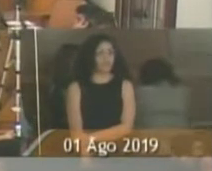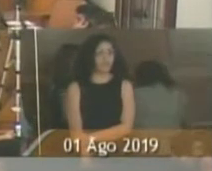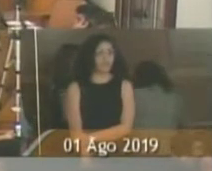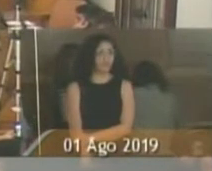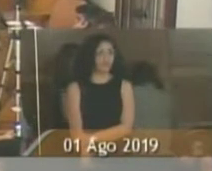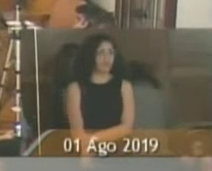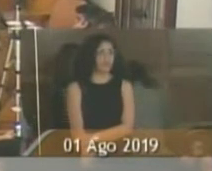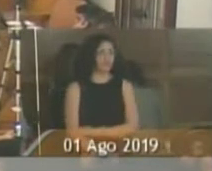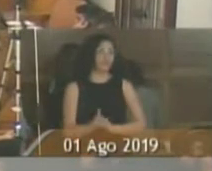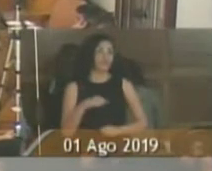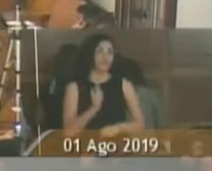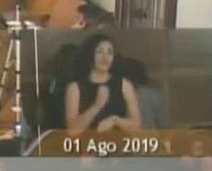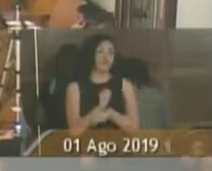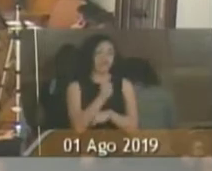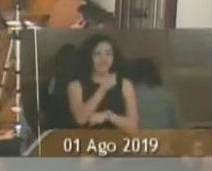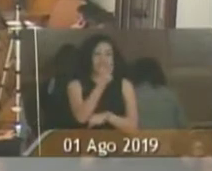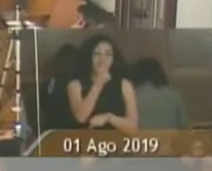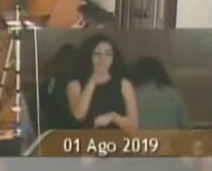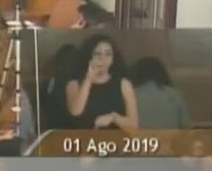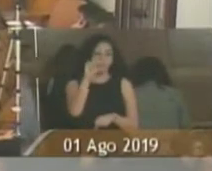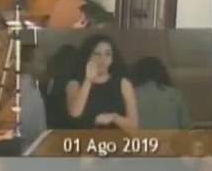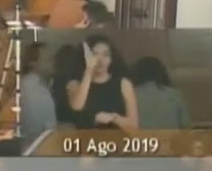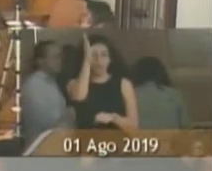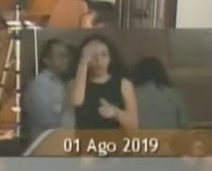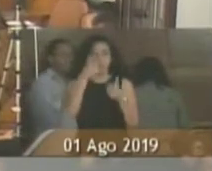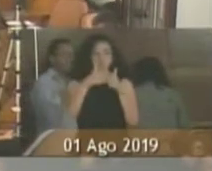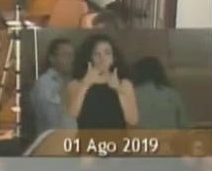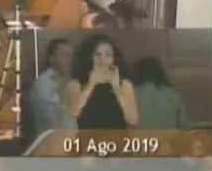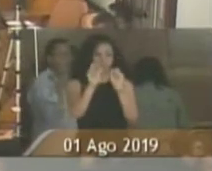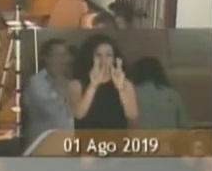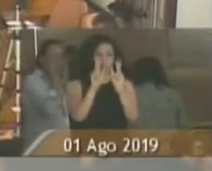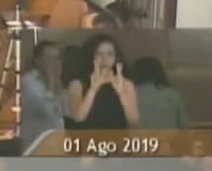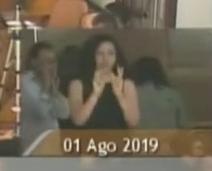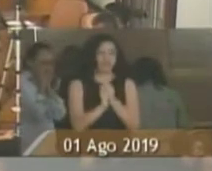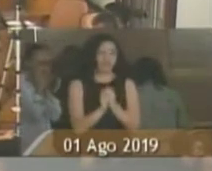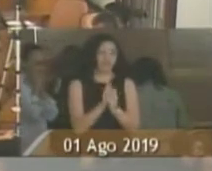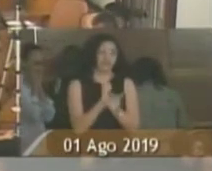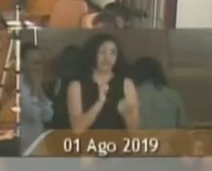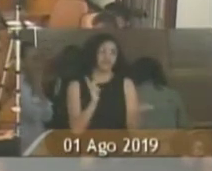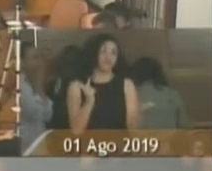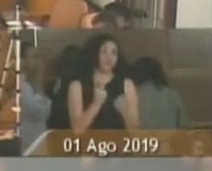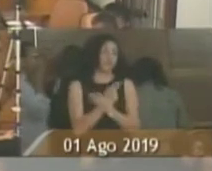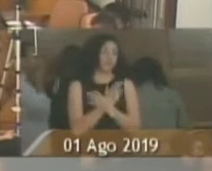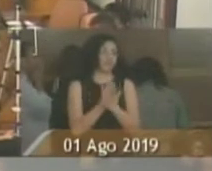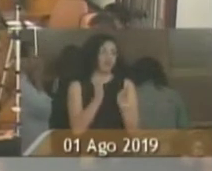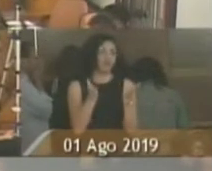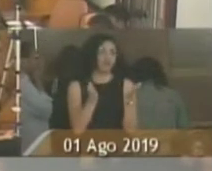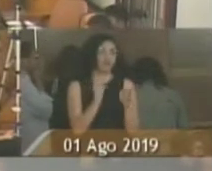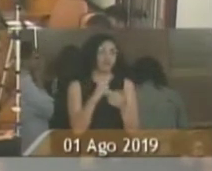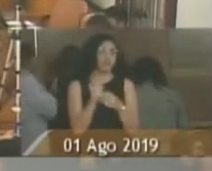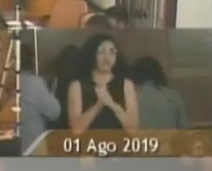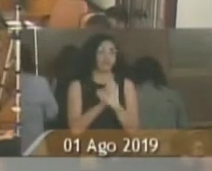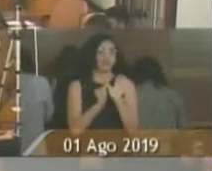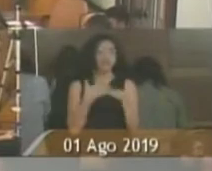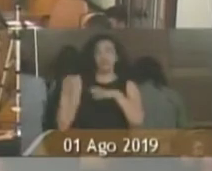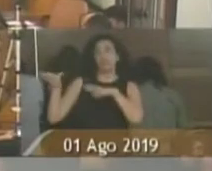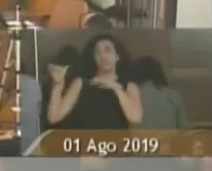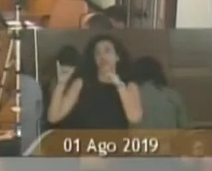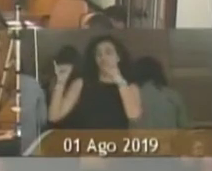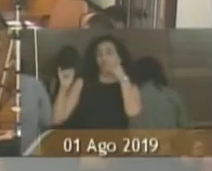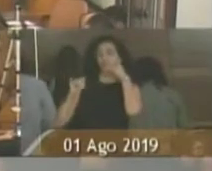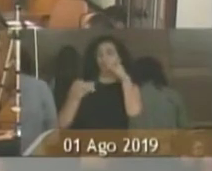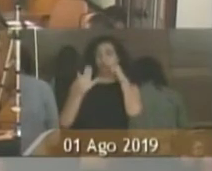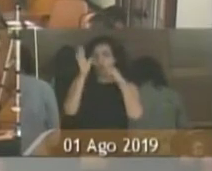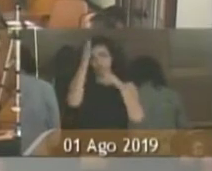Amigos, ó, nós vamos suspender a sessão por 10 minutos só para resolver esse problema técnico aqui, tá ok? Surgiu agora, de última hora, nós estamos já chamando os técnicos para